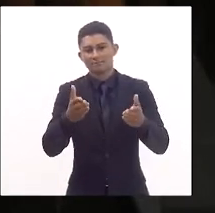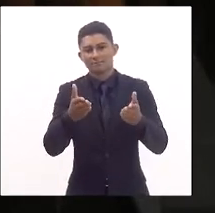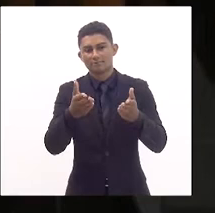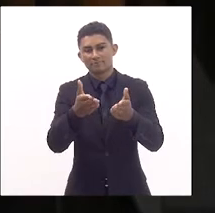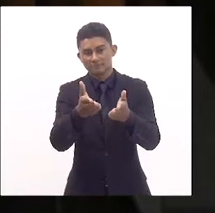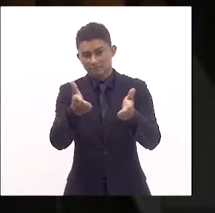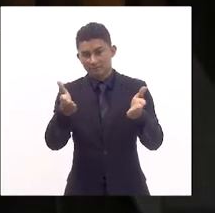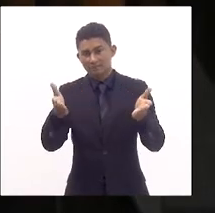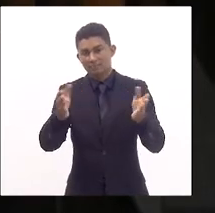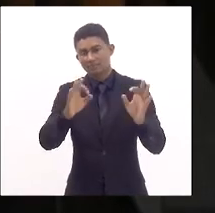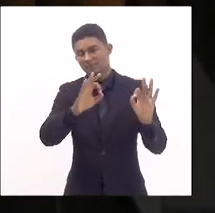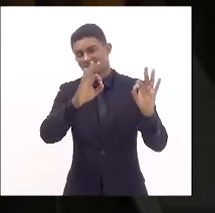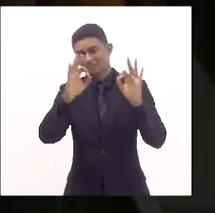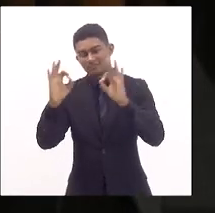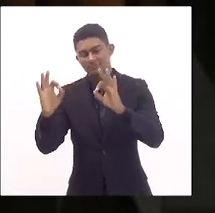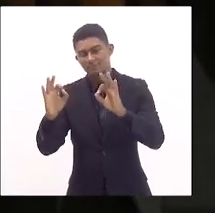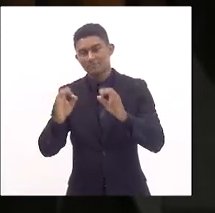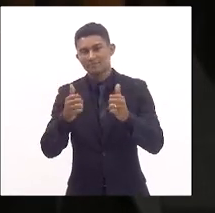amores telespectadores